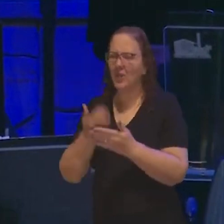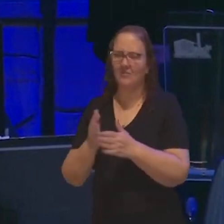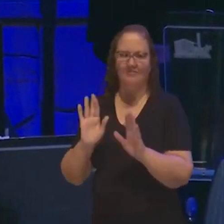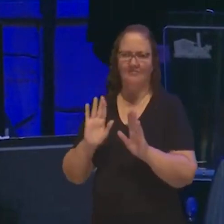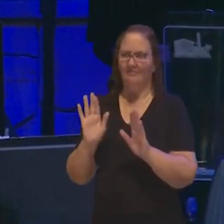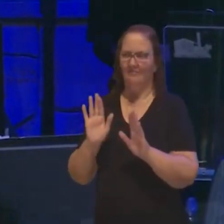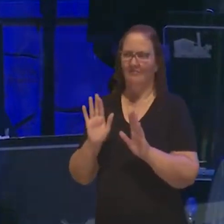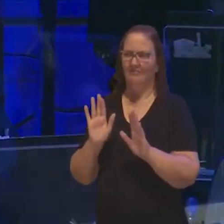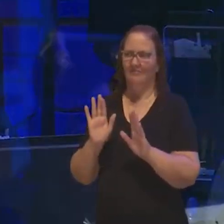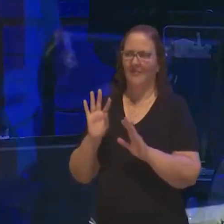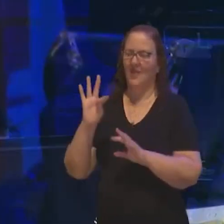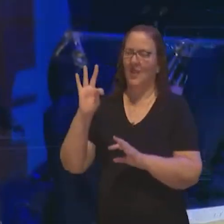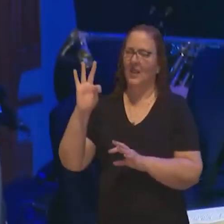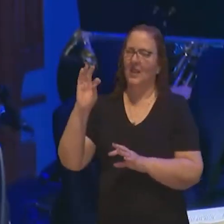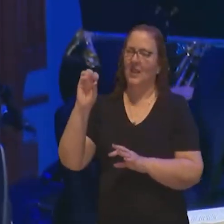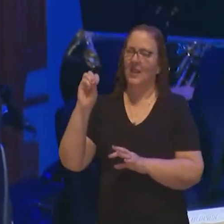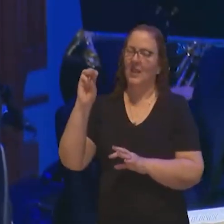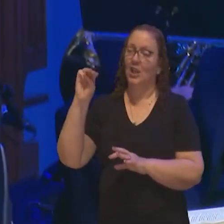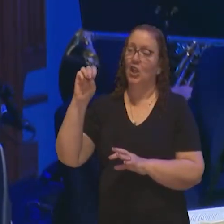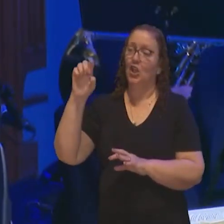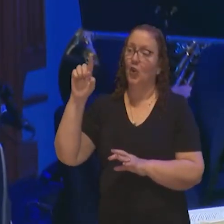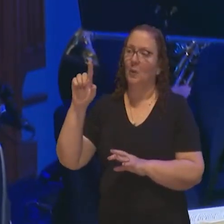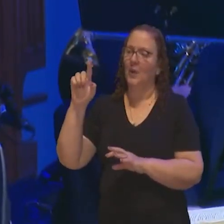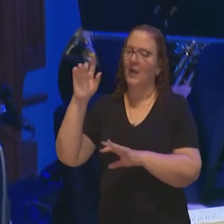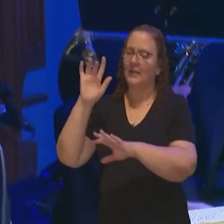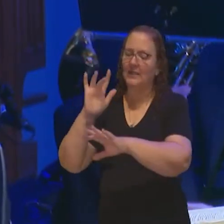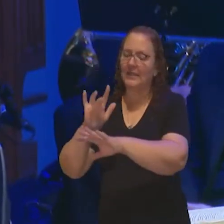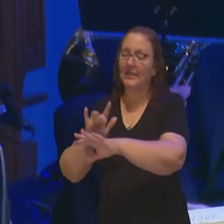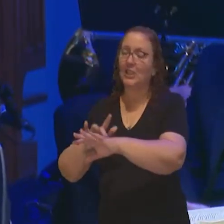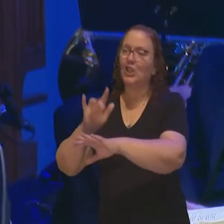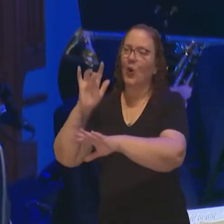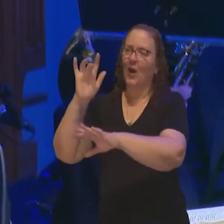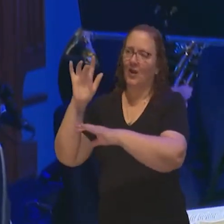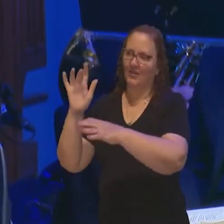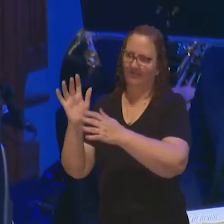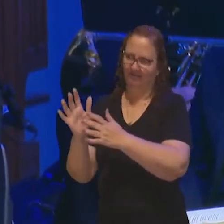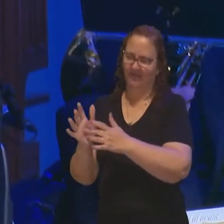Jesus, ele reconhece que Jesus era Deus,